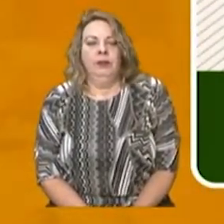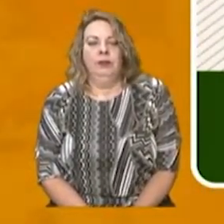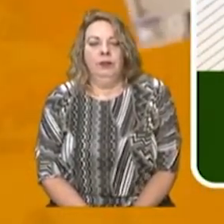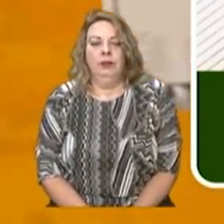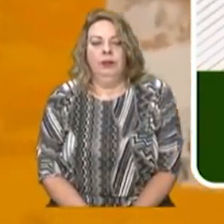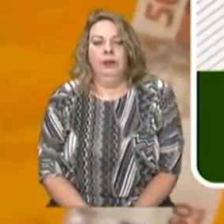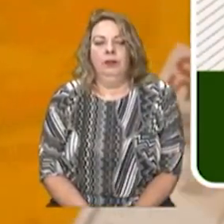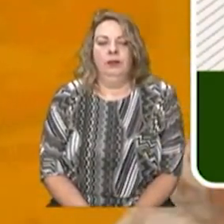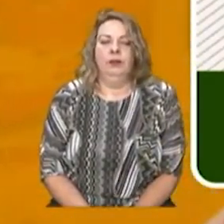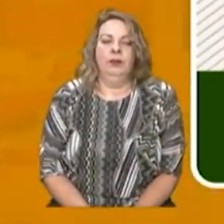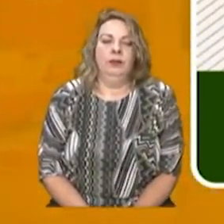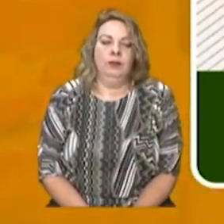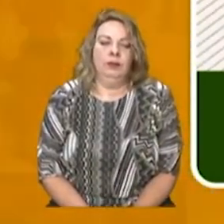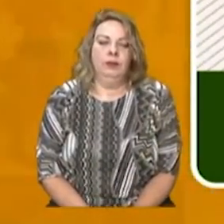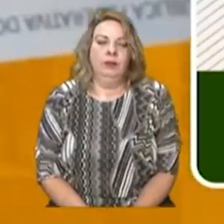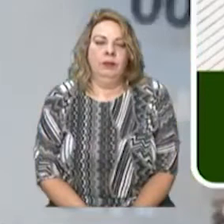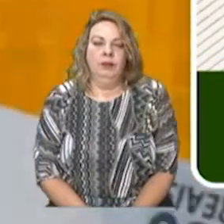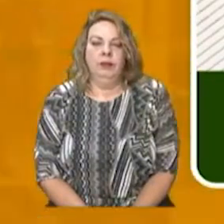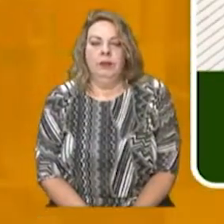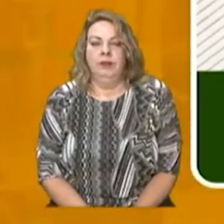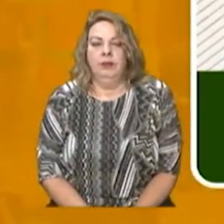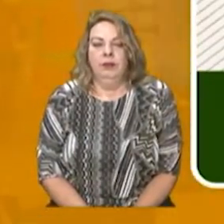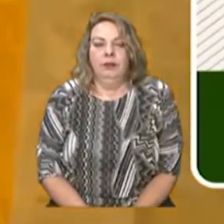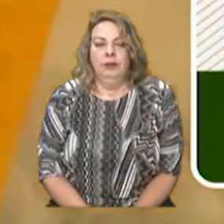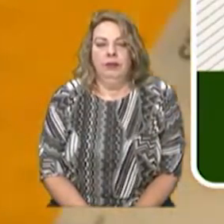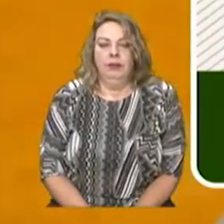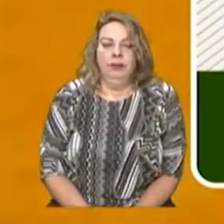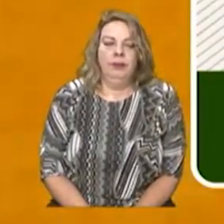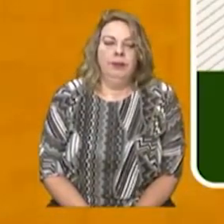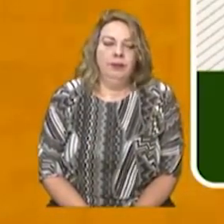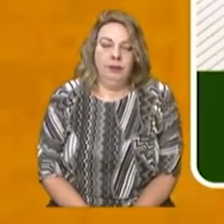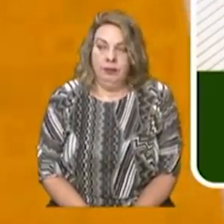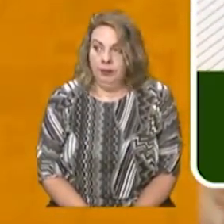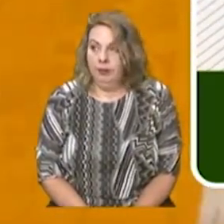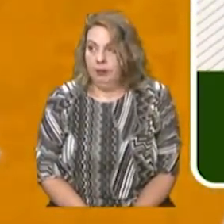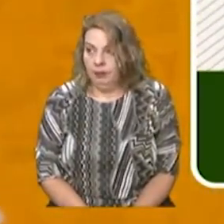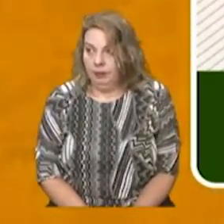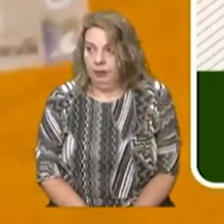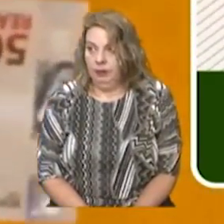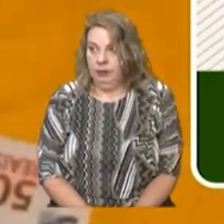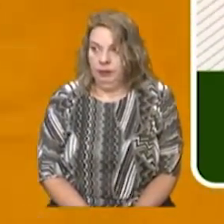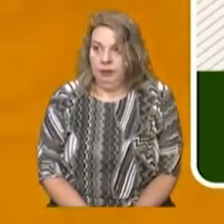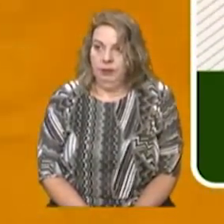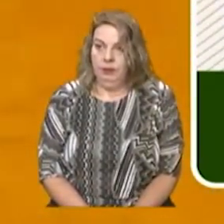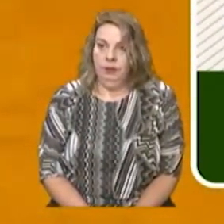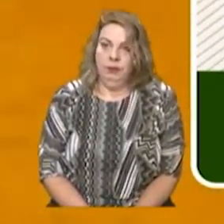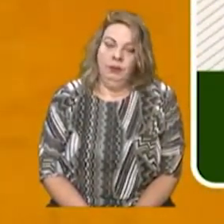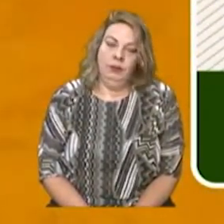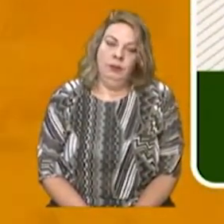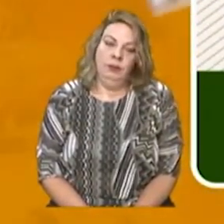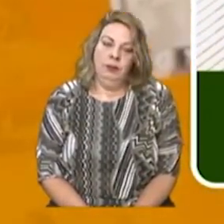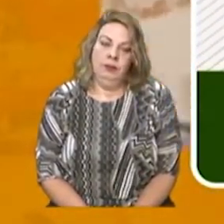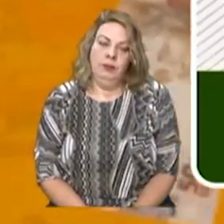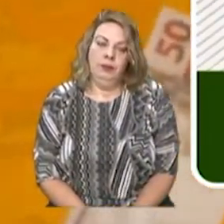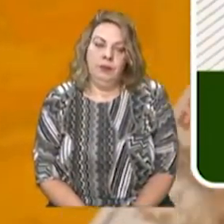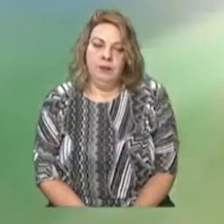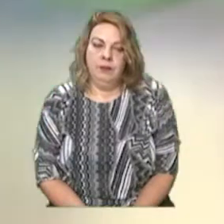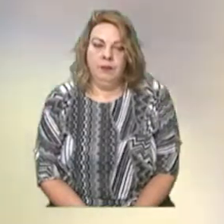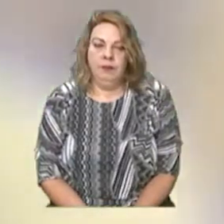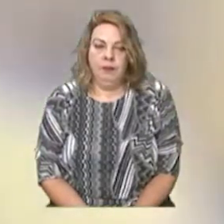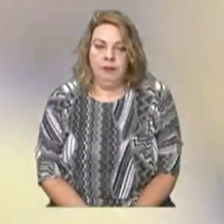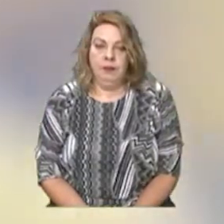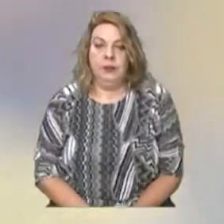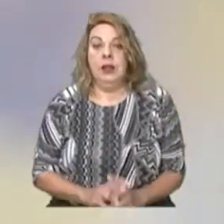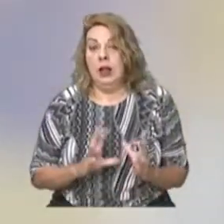Lagarto Joaldo, Maria Isabel, de Poço Verde, José Luciano, de Areia Branca, José Valdez, de Ribeirópolis, Márcia.